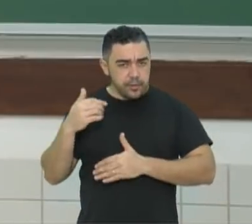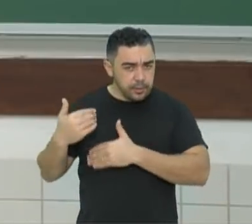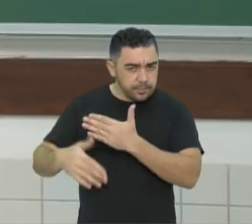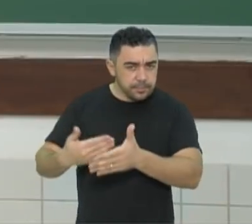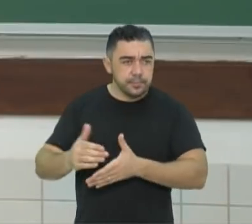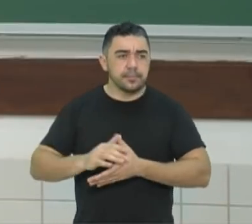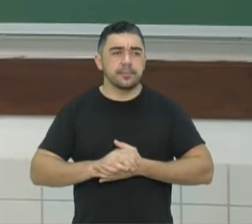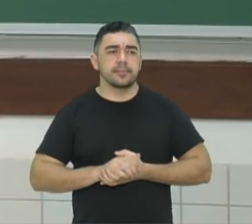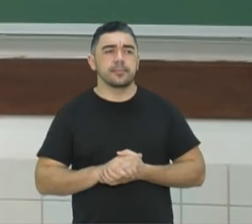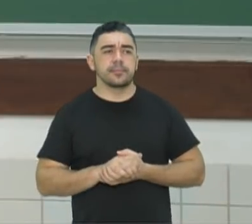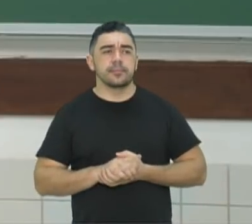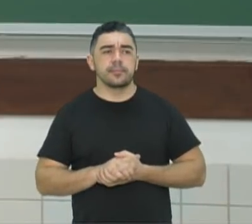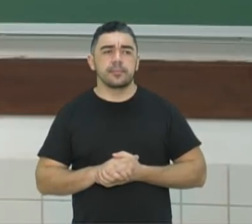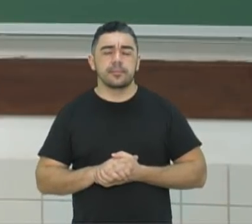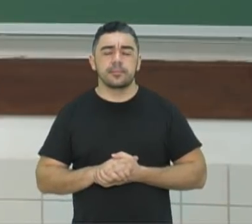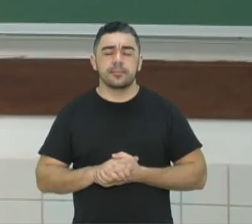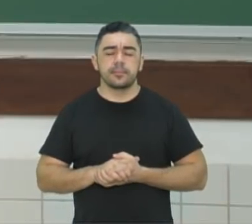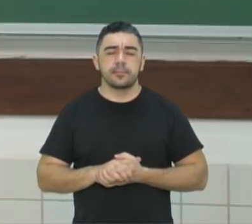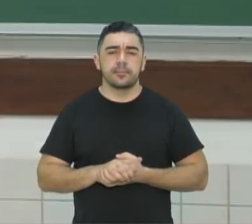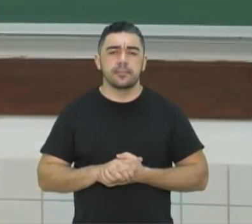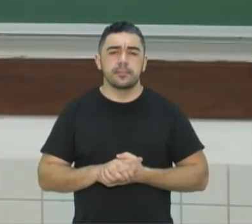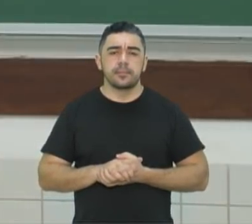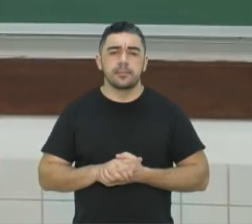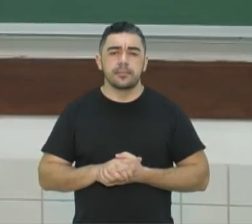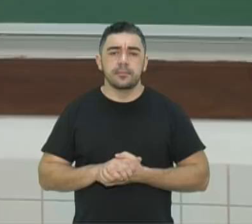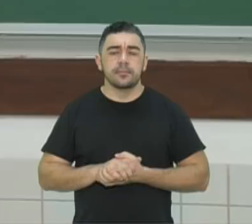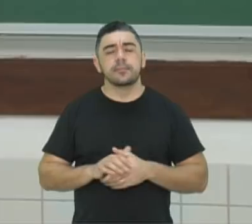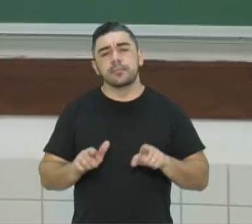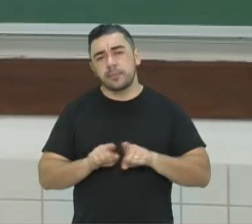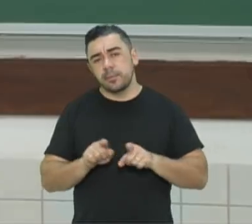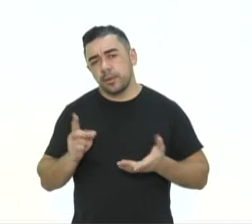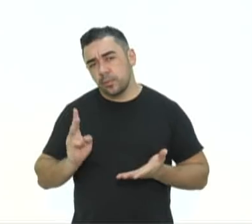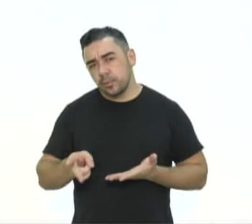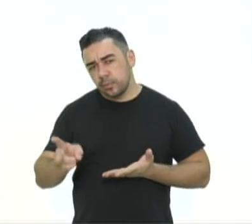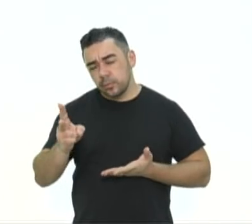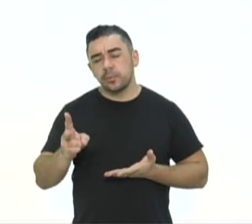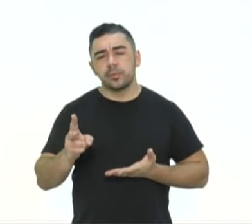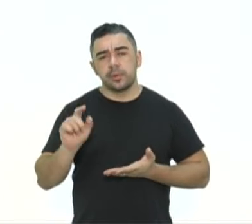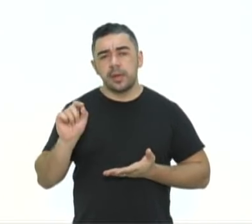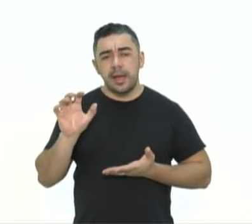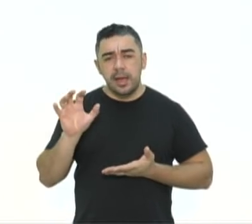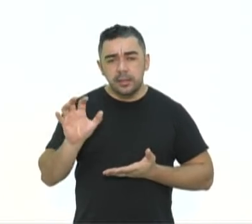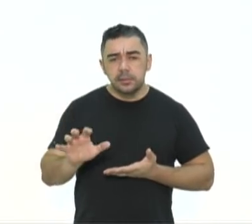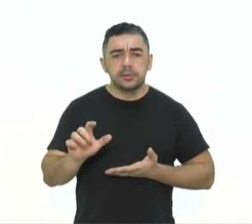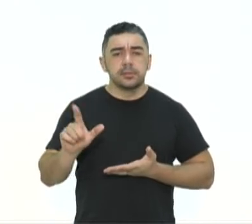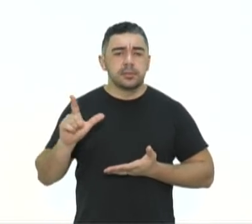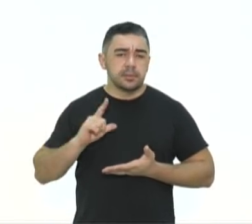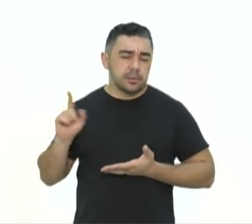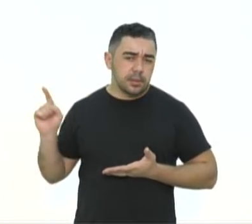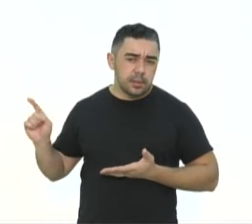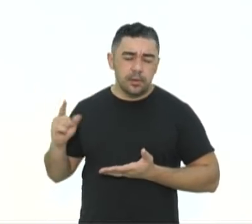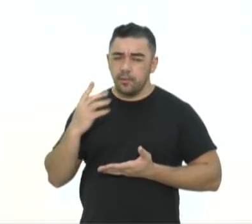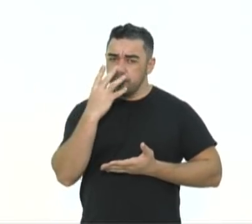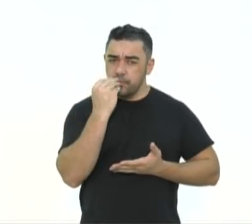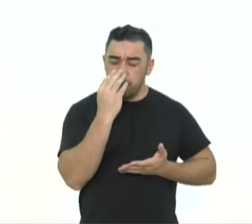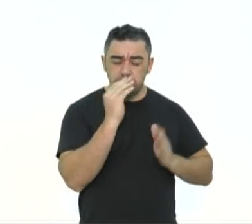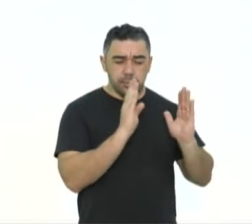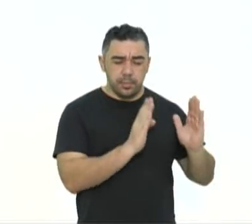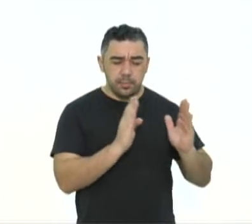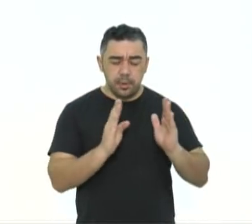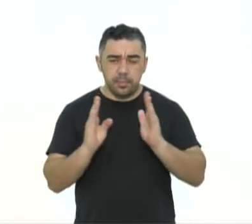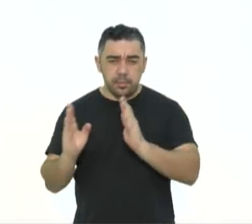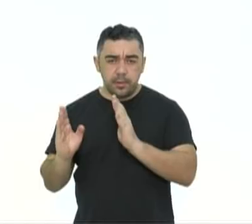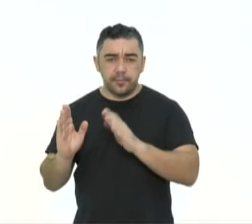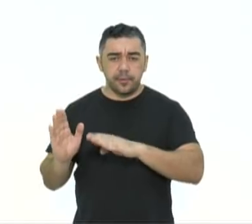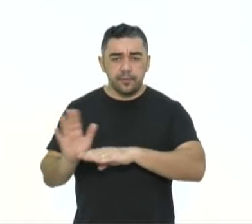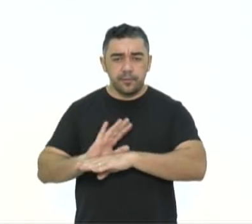frente, tá bom? E ainda continuando nisso, assim, ao juntar os fotogramas, o filme é visto